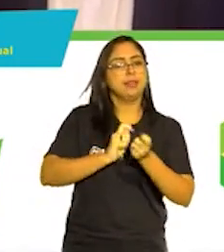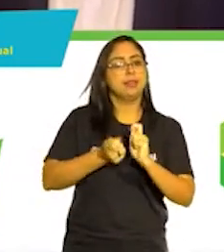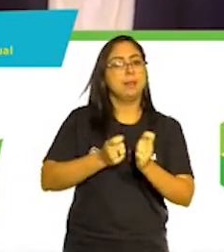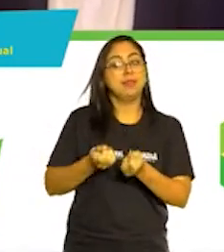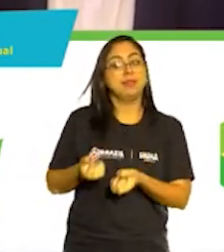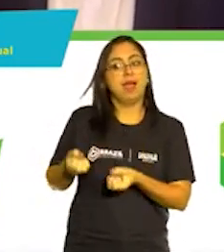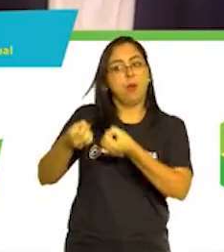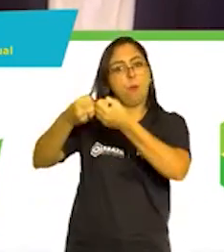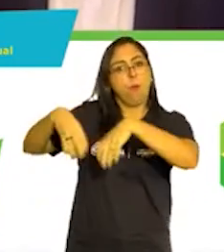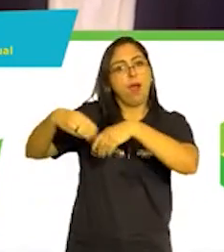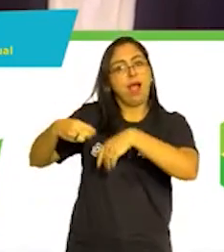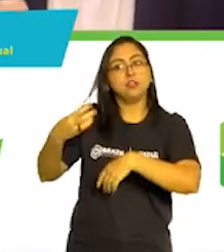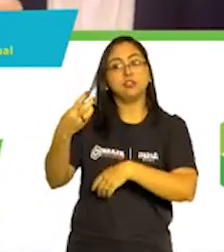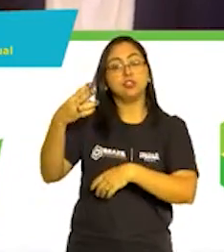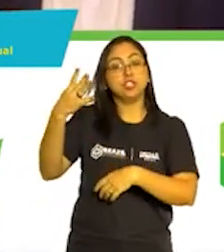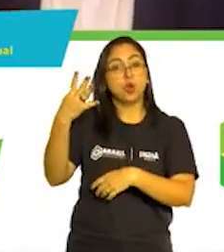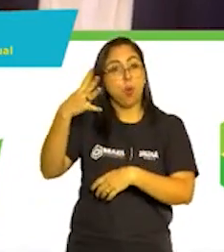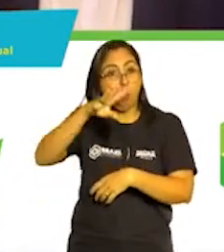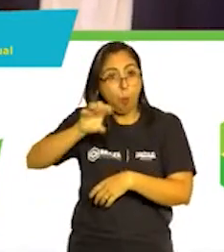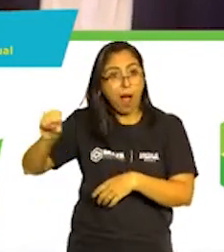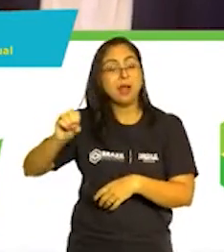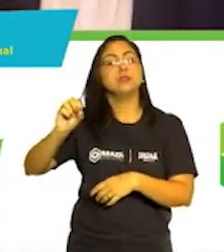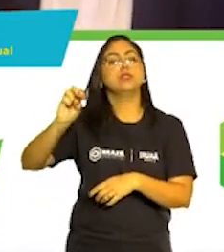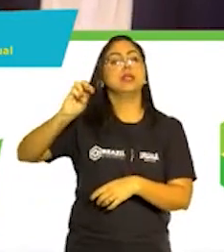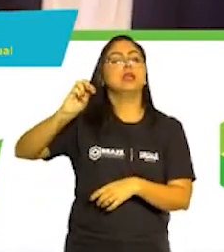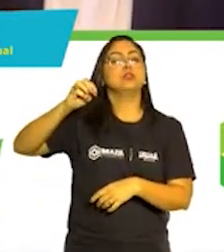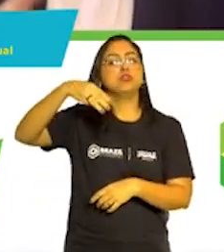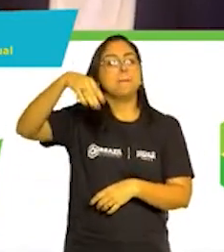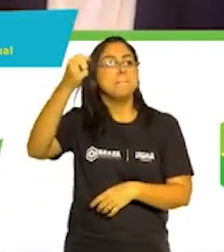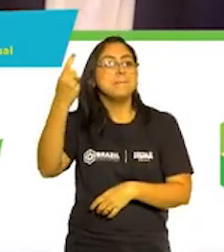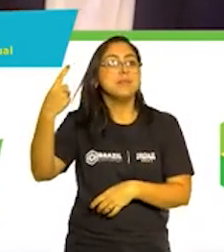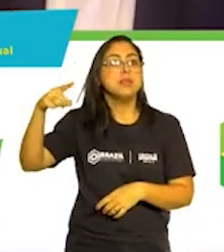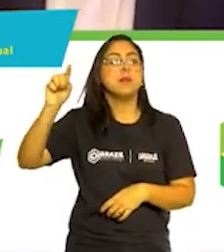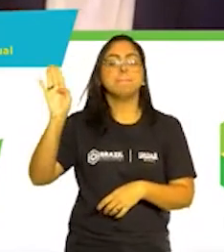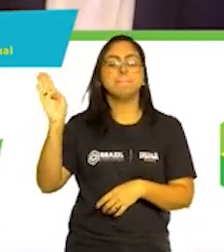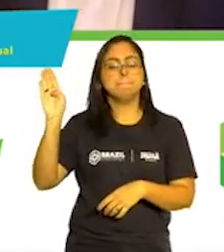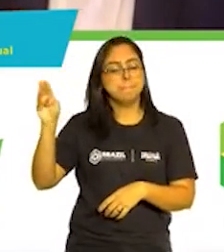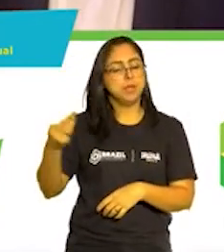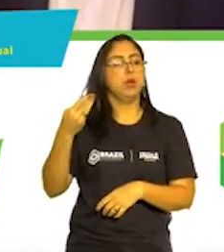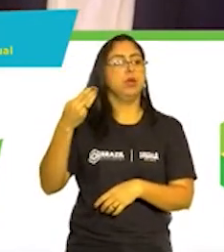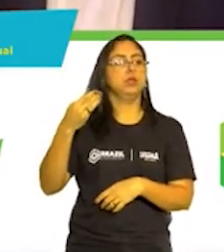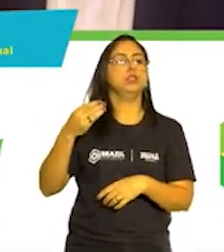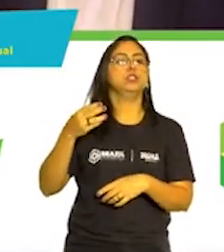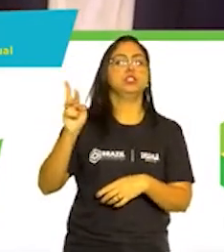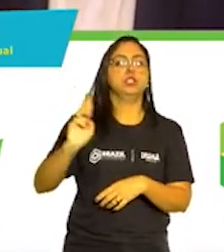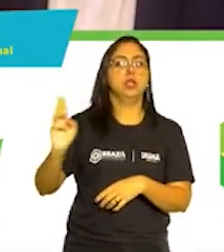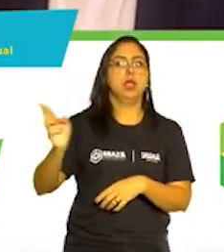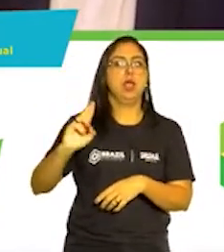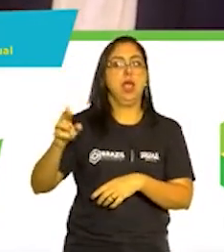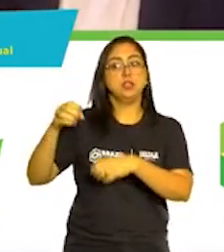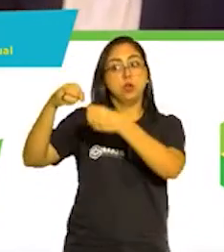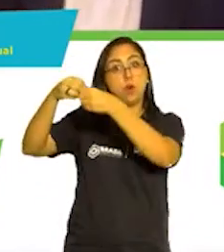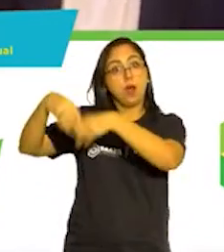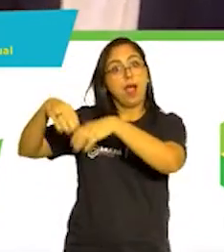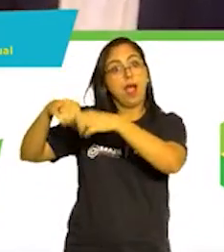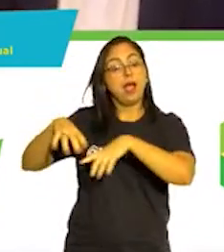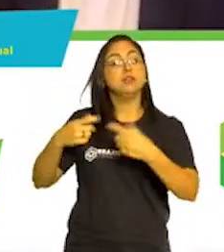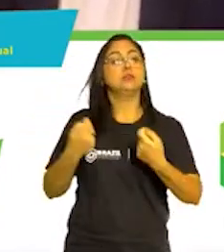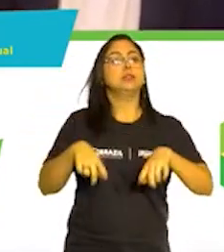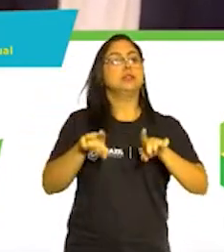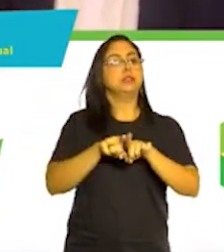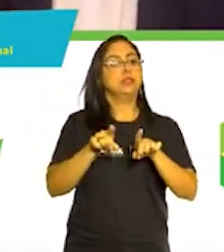que fazer, a gente vai ter que controlar o crescimento da despesa, que é respeitar o teto de gasto e, simultaneamente, a gente vai